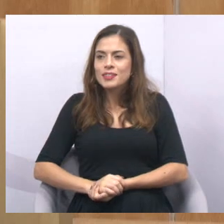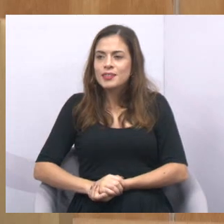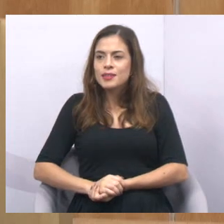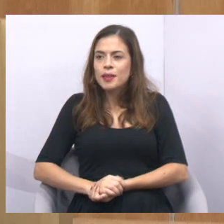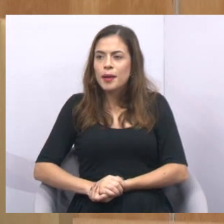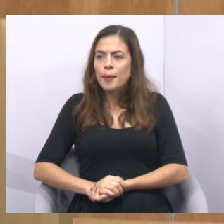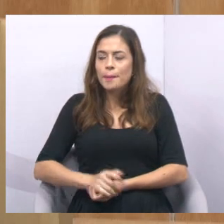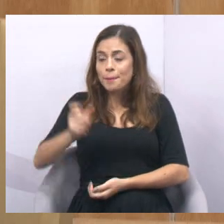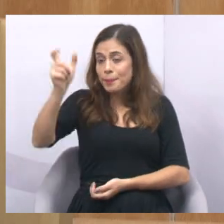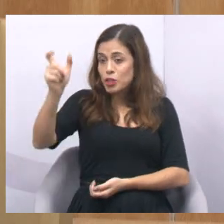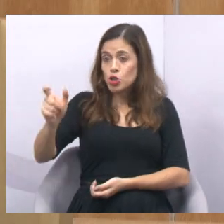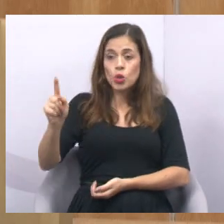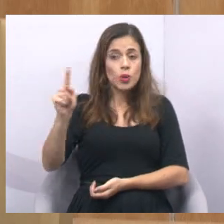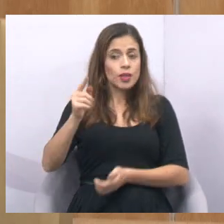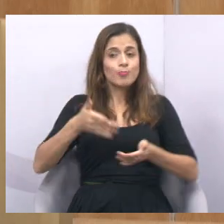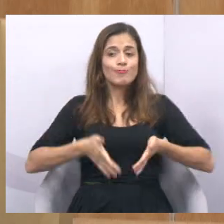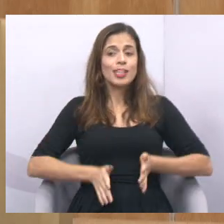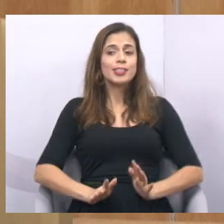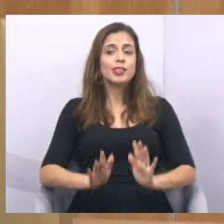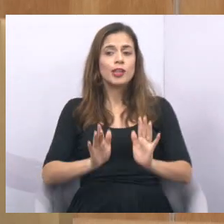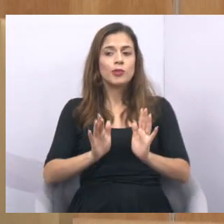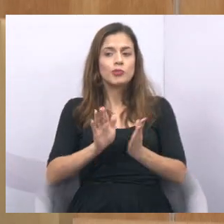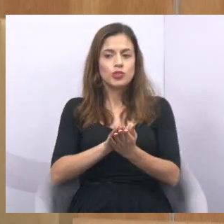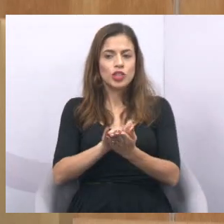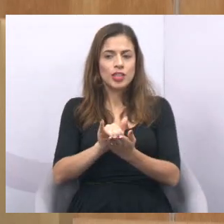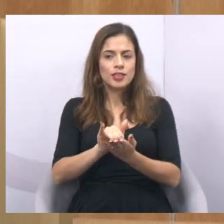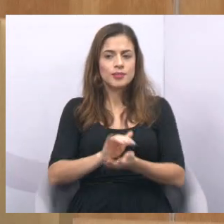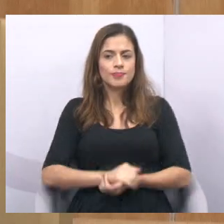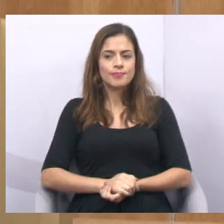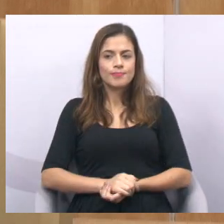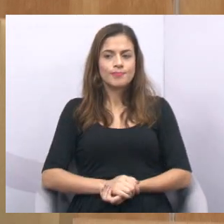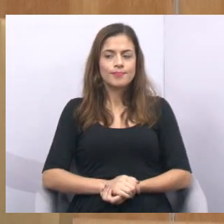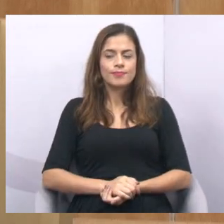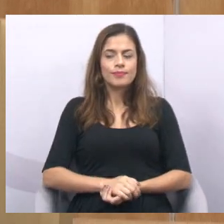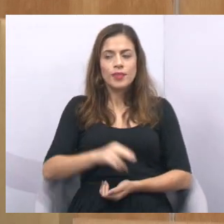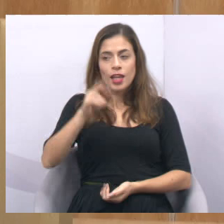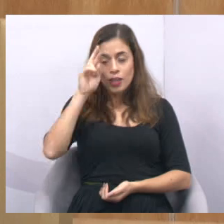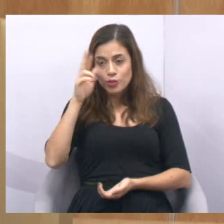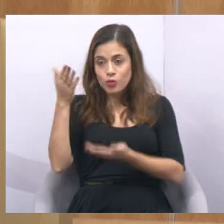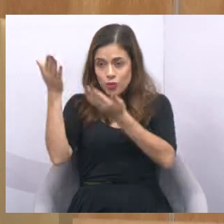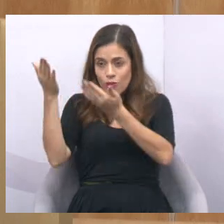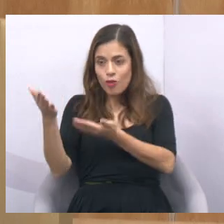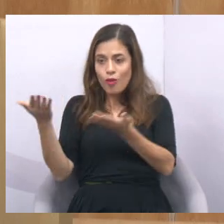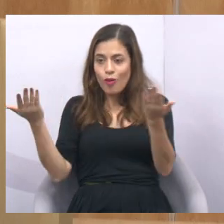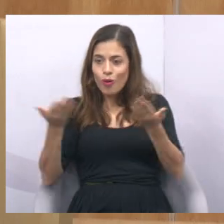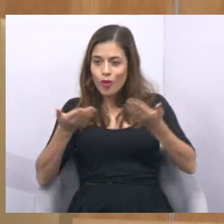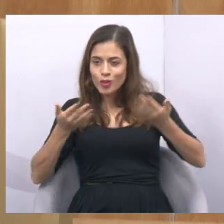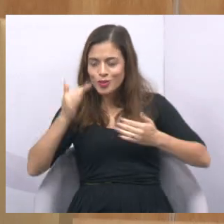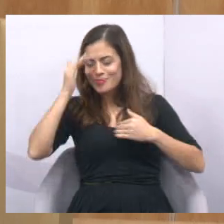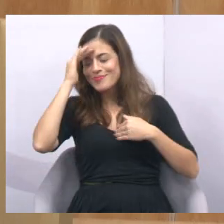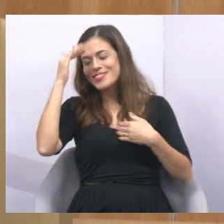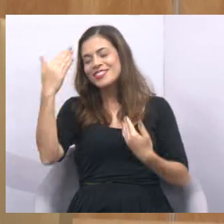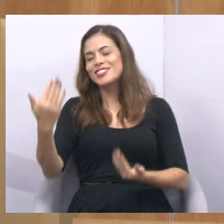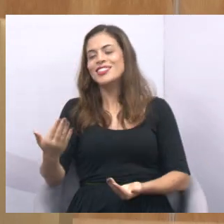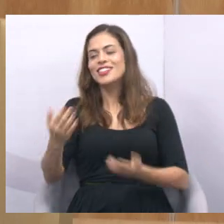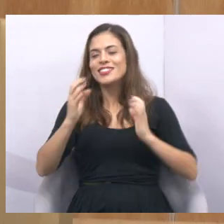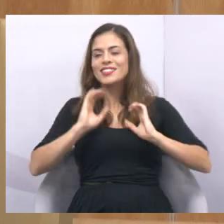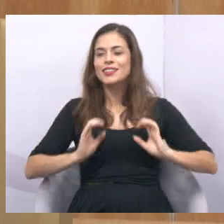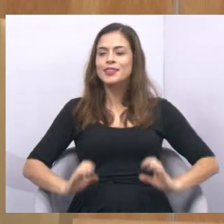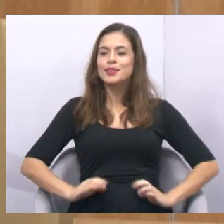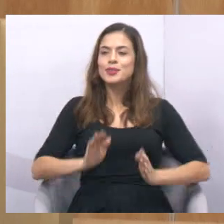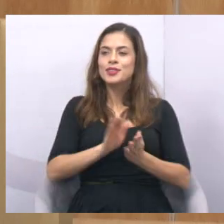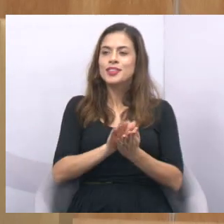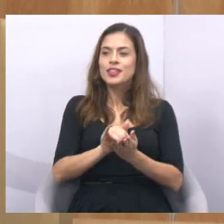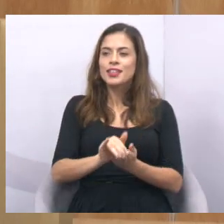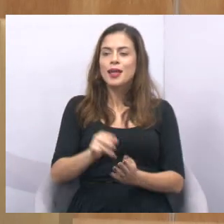que não nasceu em Jacareí. E o senhor está sendo homenageado hoje como cidadão jacariense pela